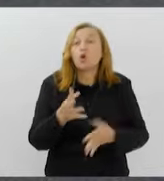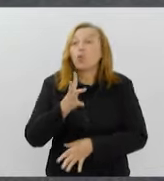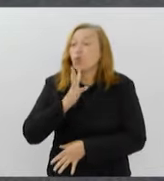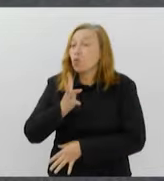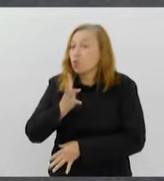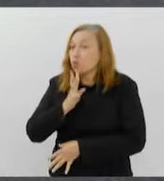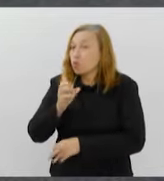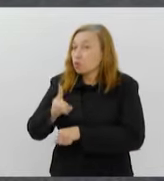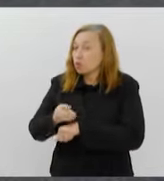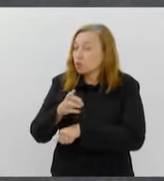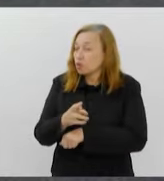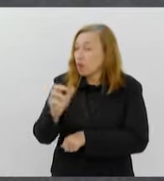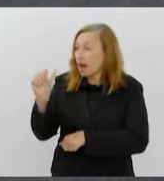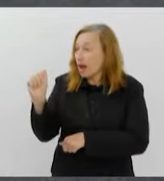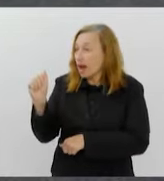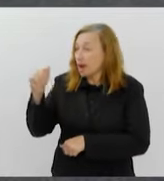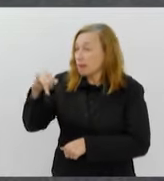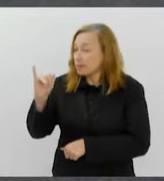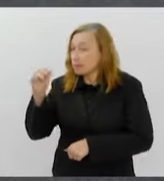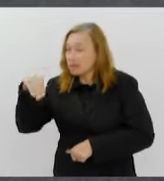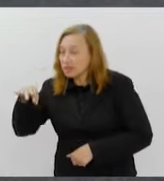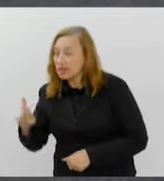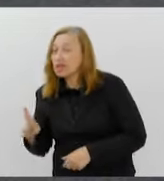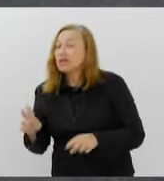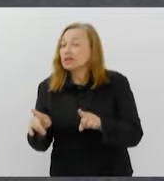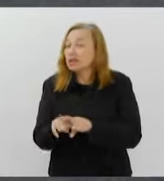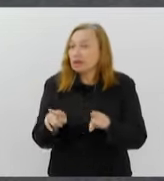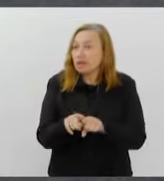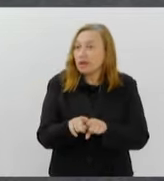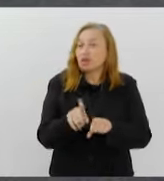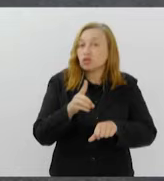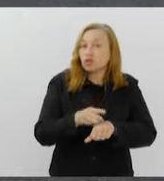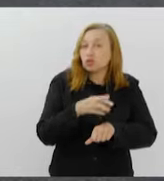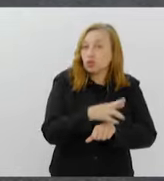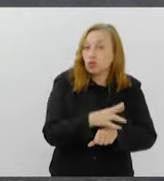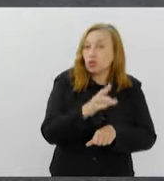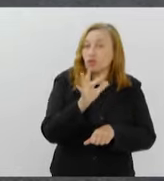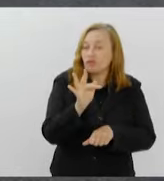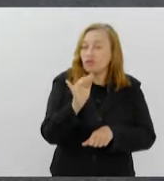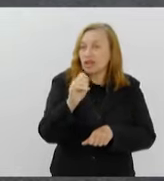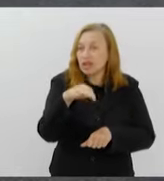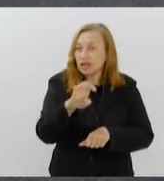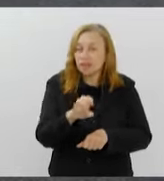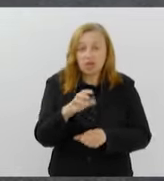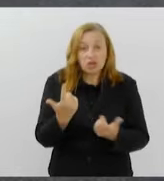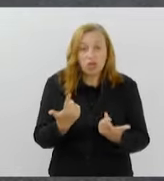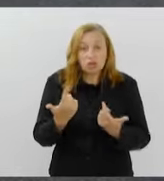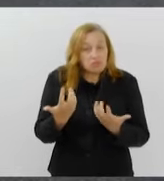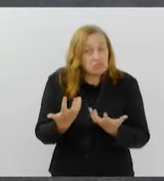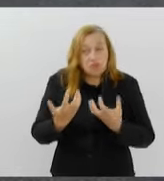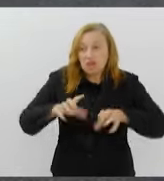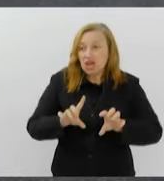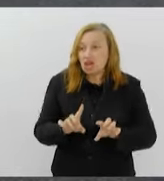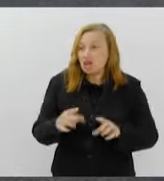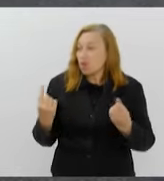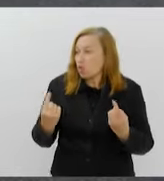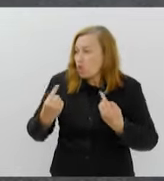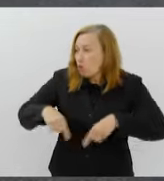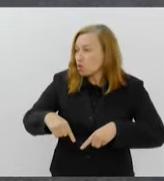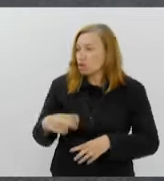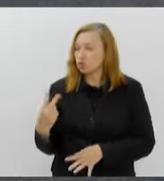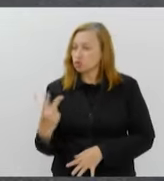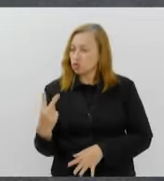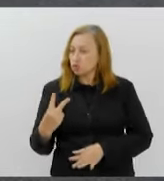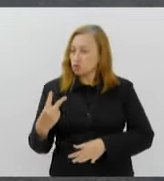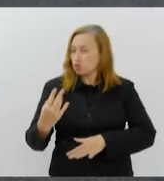Dr não quero faz ações contra ou a favor desses dois profissionais da Segurança Pública o que eu